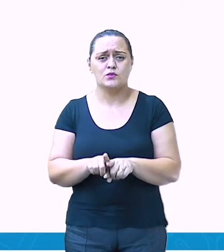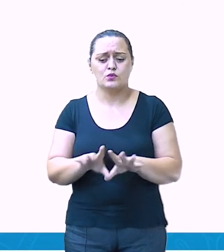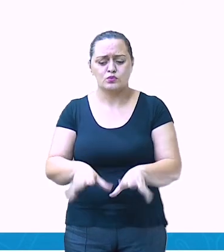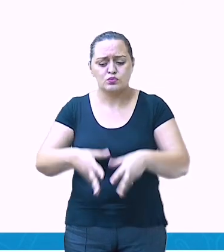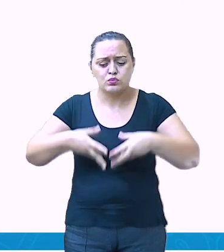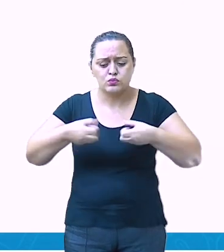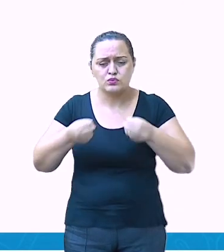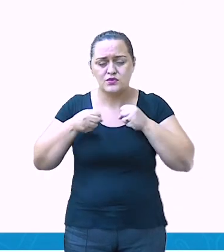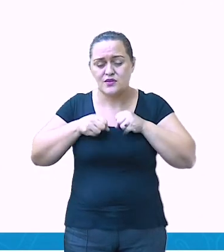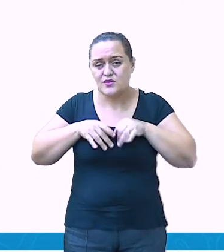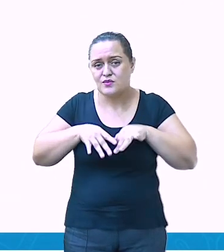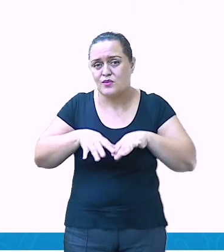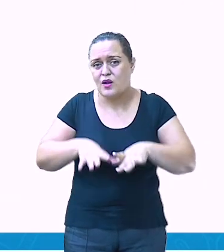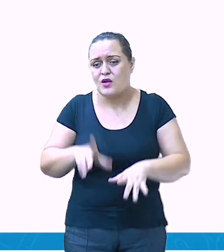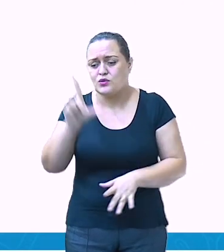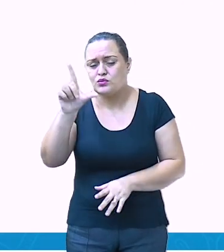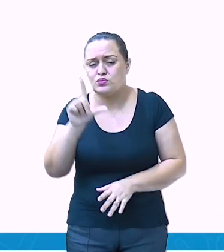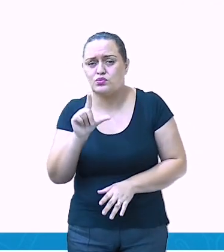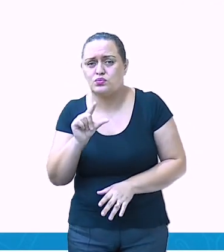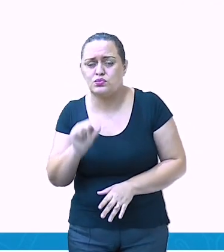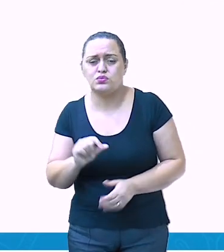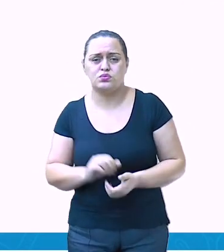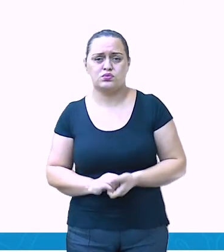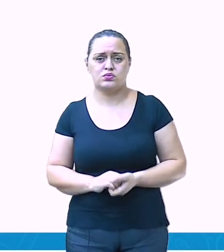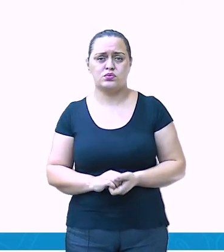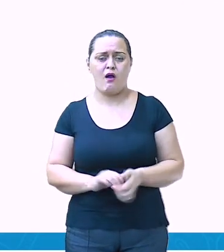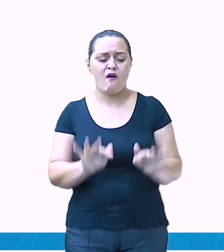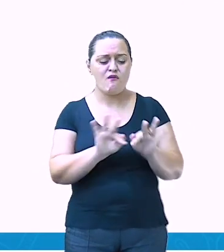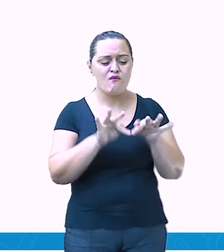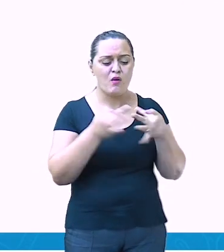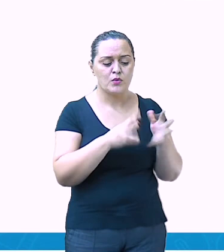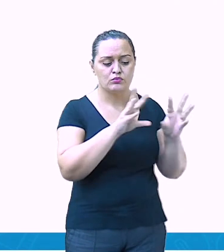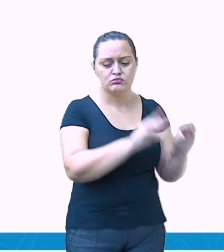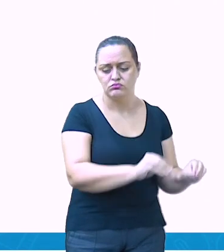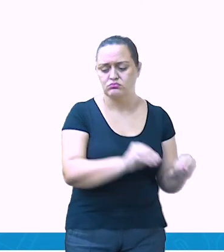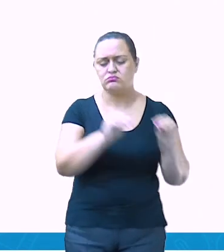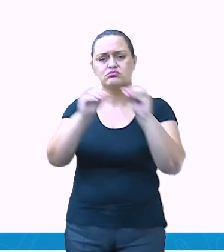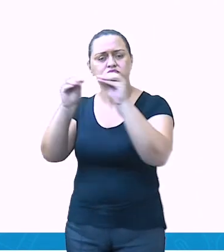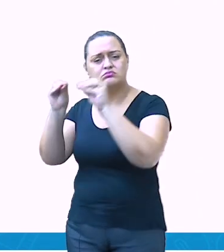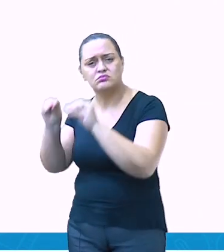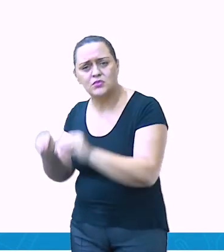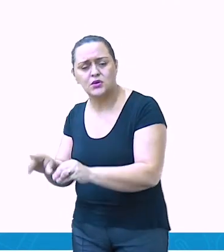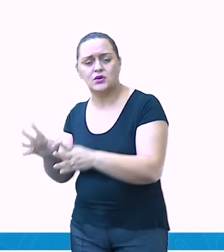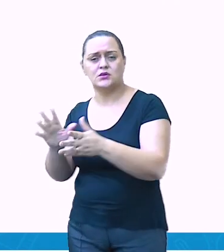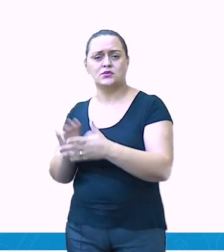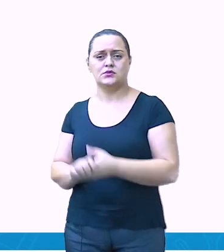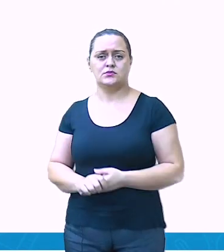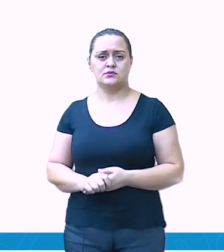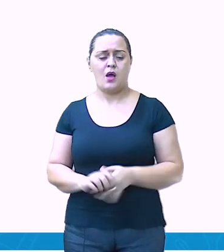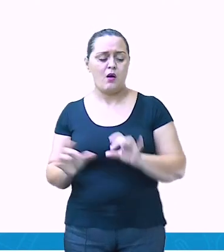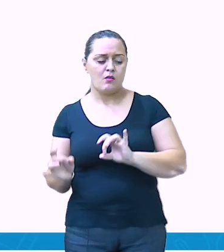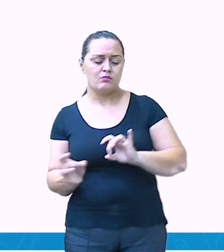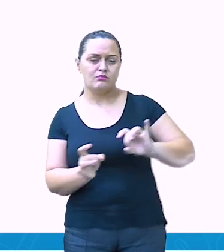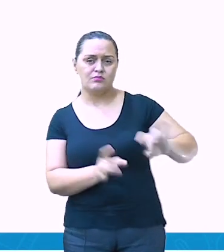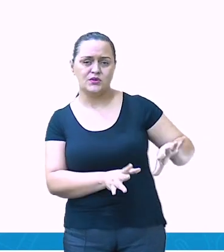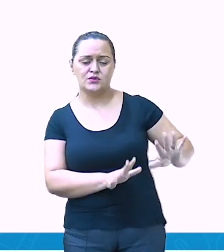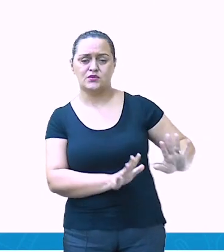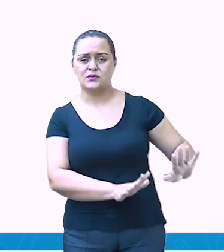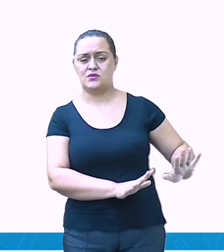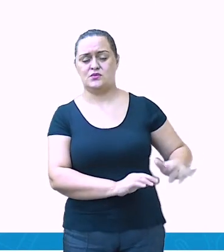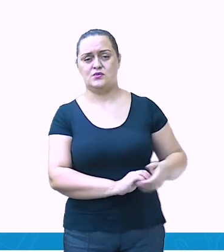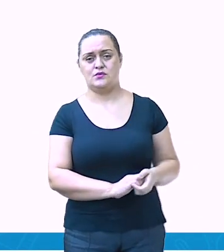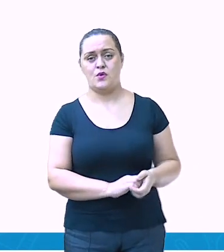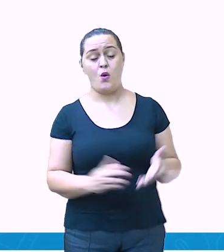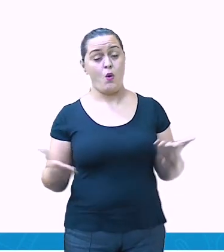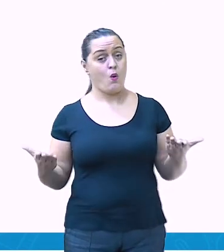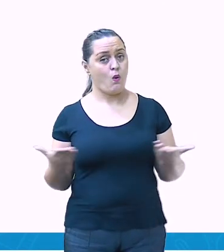calor intenso, famílias sendo divididas, né, para poder conseguir sobreviver. Hoje não. Hoje a gente